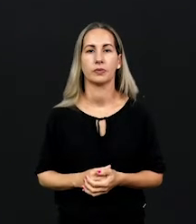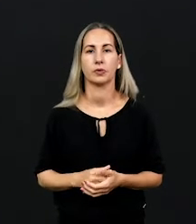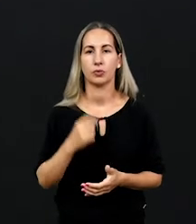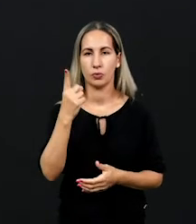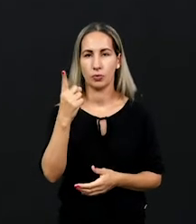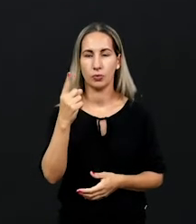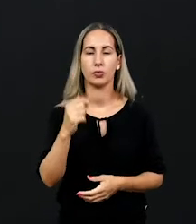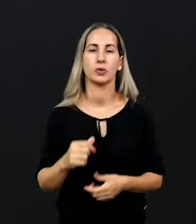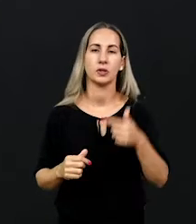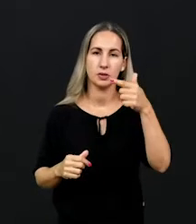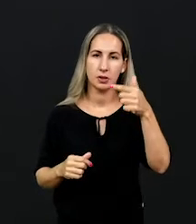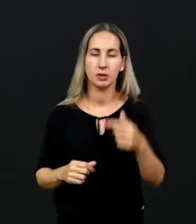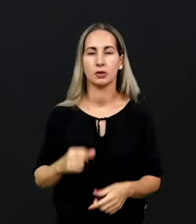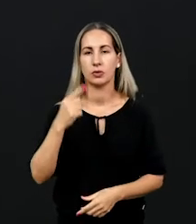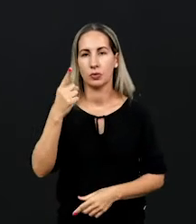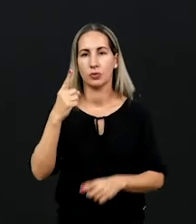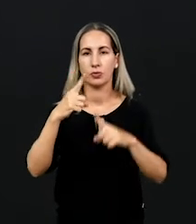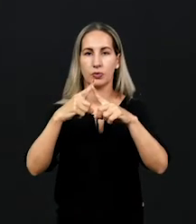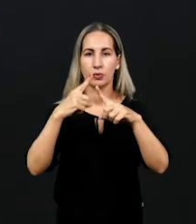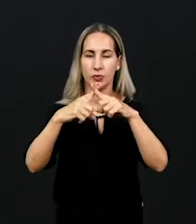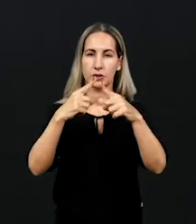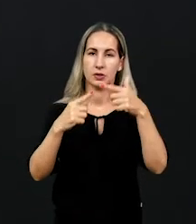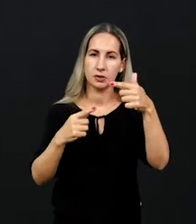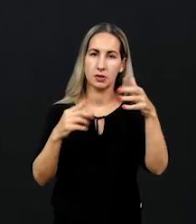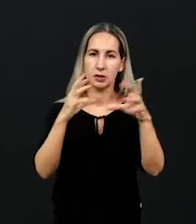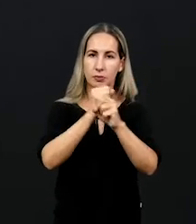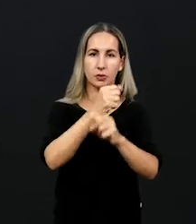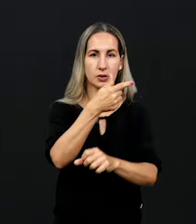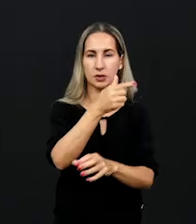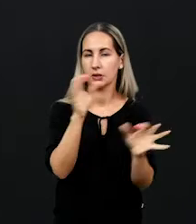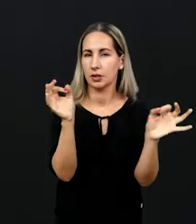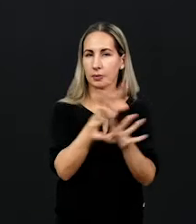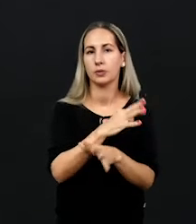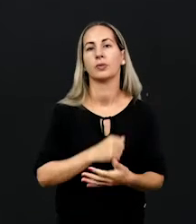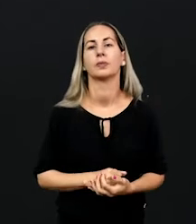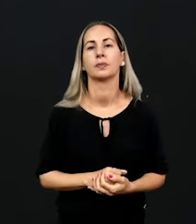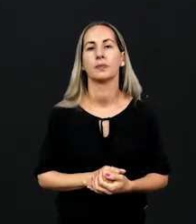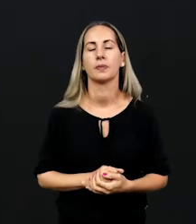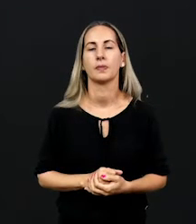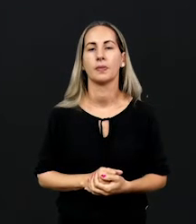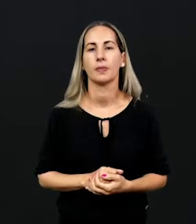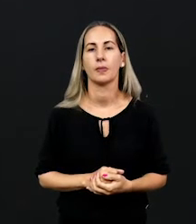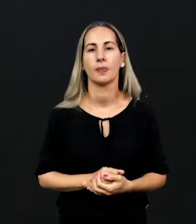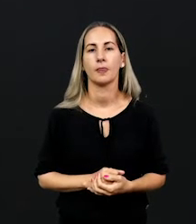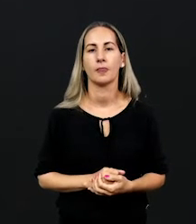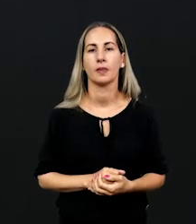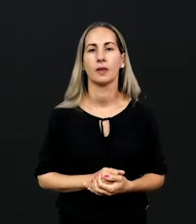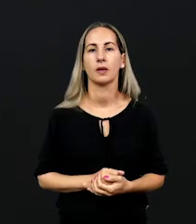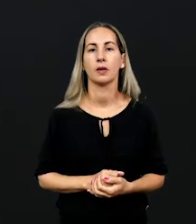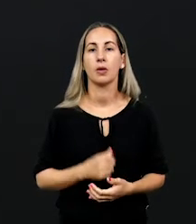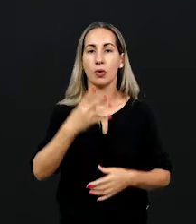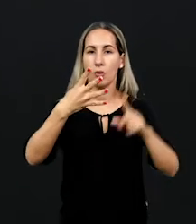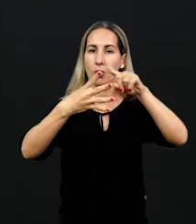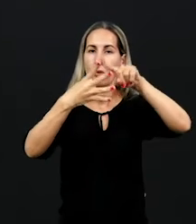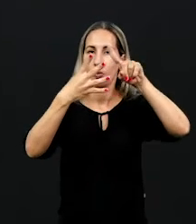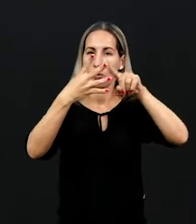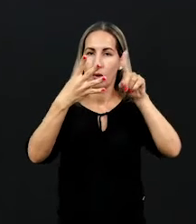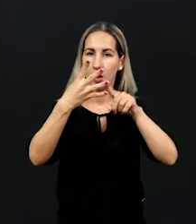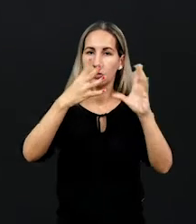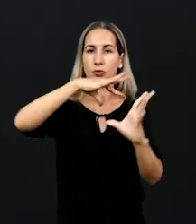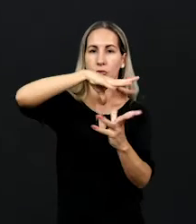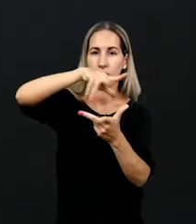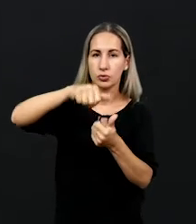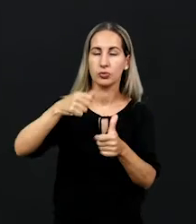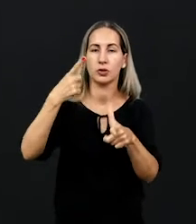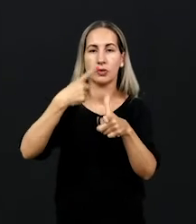1 e 7. 1 vezes 7 é 7, morreu a parada. Então, reparem que esses 4 conjuntos de